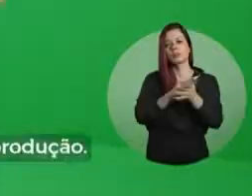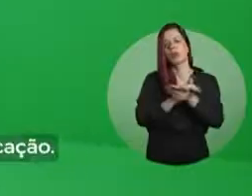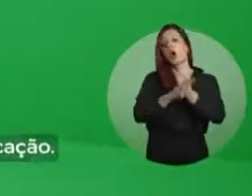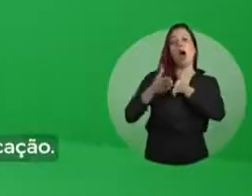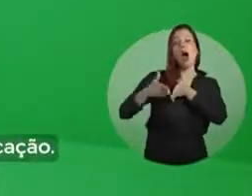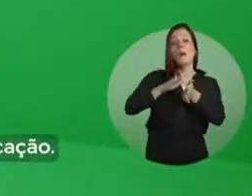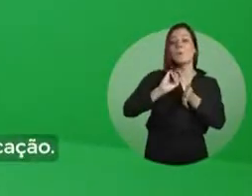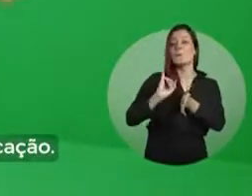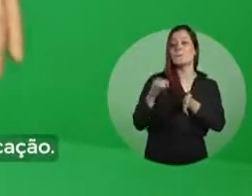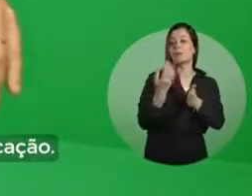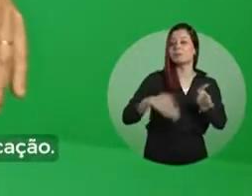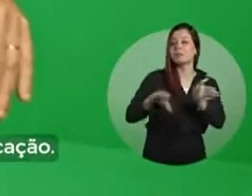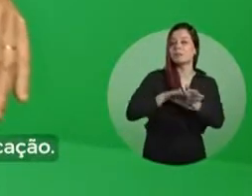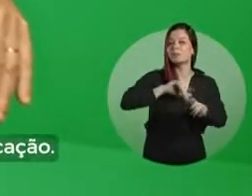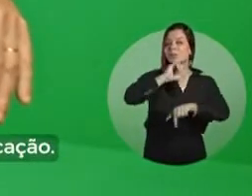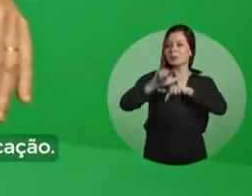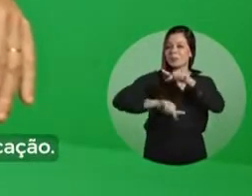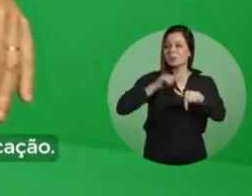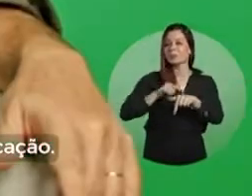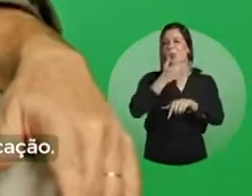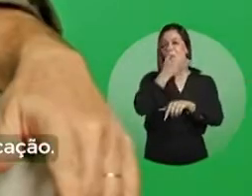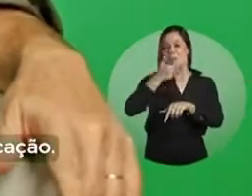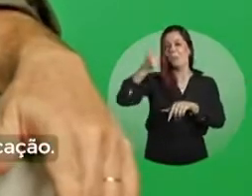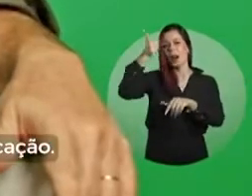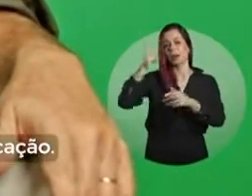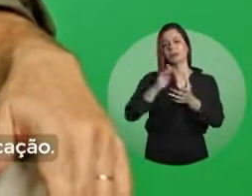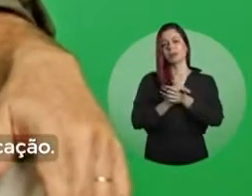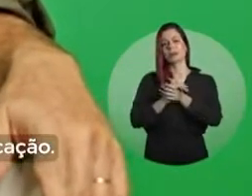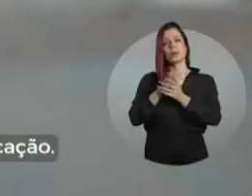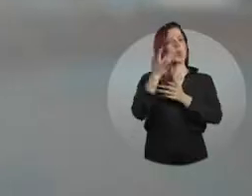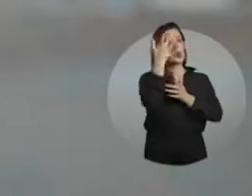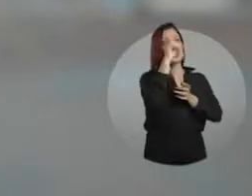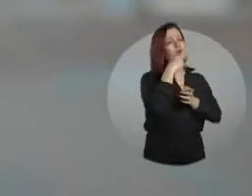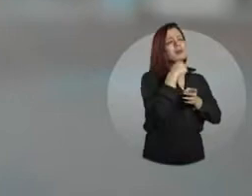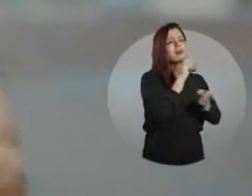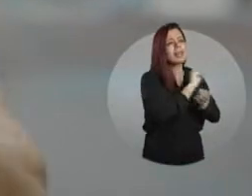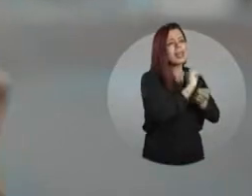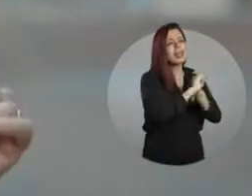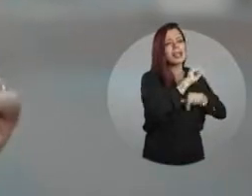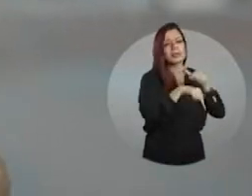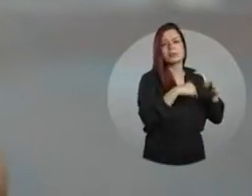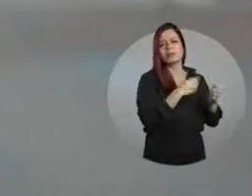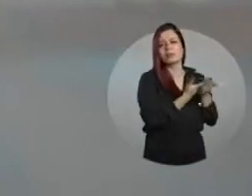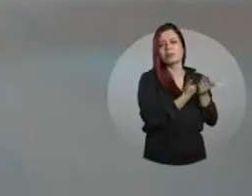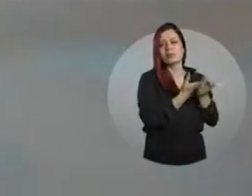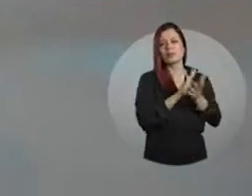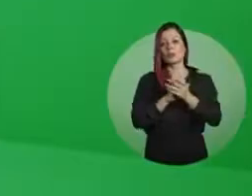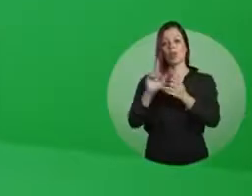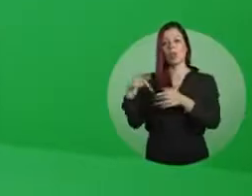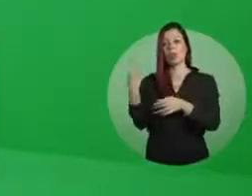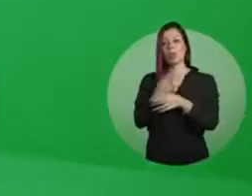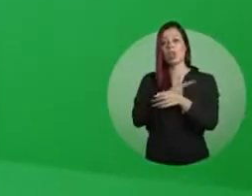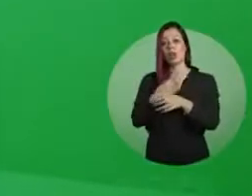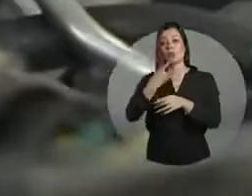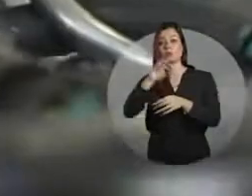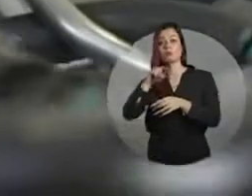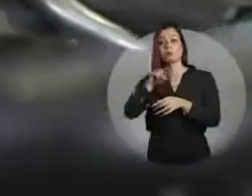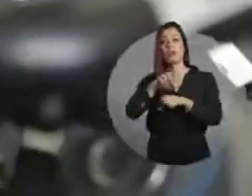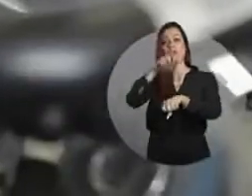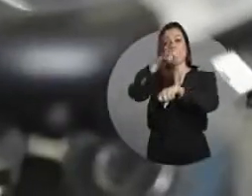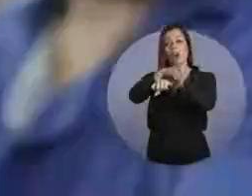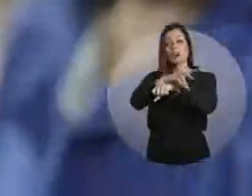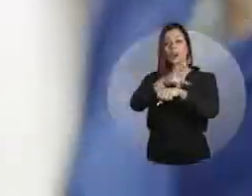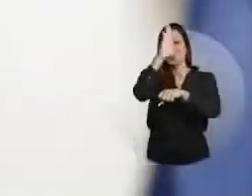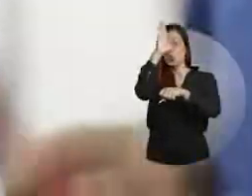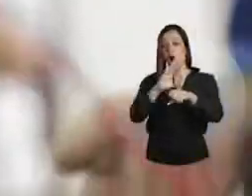produção. O caminho para as oportunidades chegarem ao trabalhador é a qualificação. Não consigo parar de trabalhar para estudar. Nós vamos abrir 400